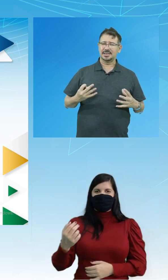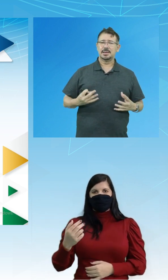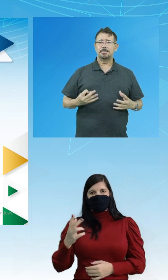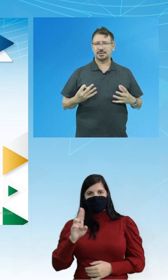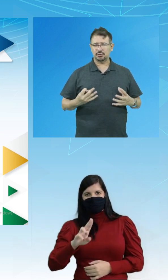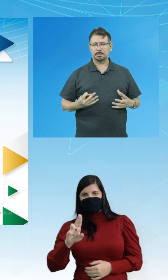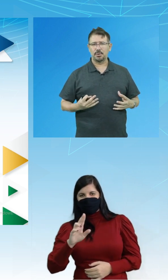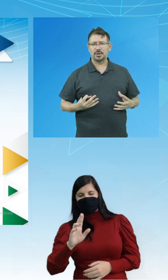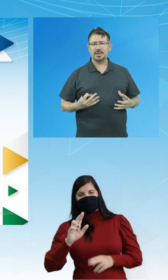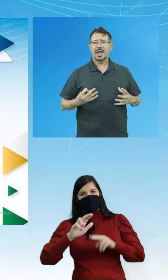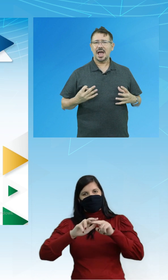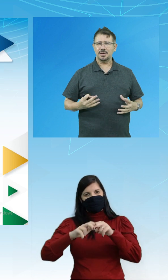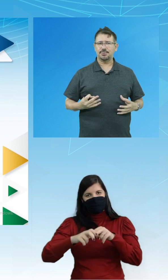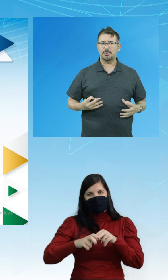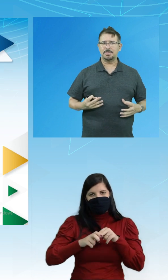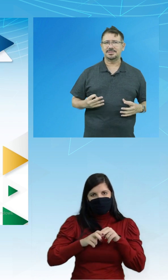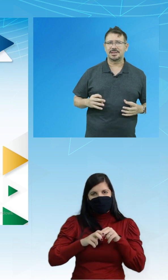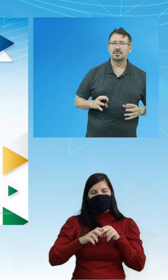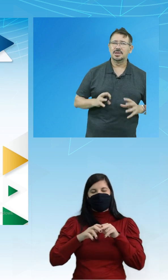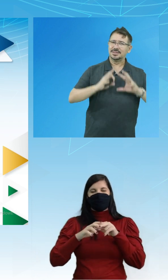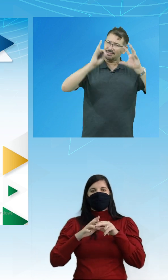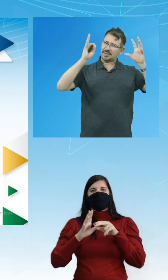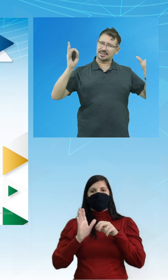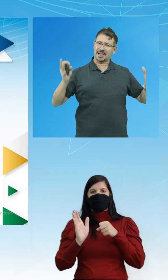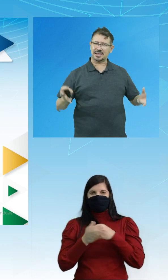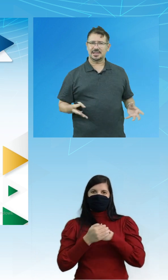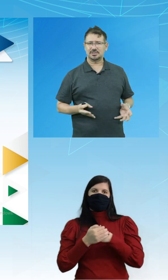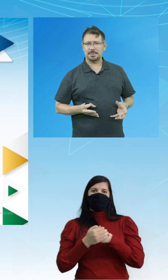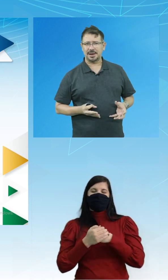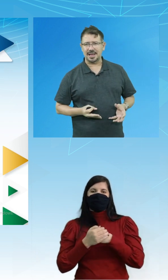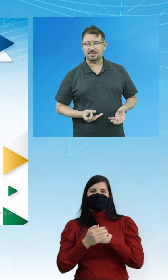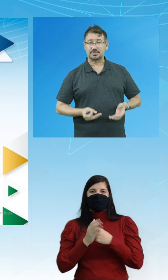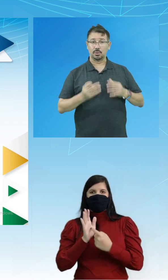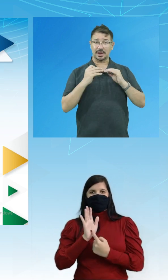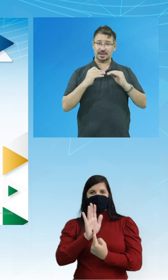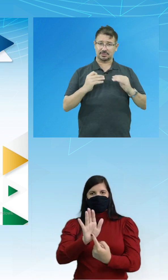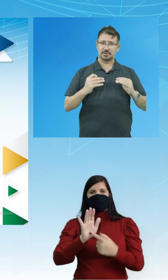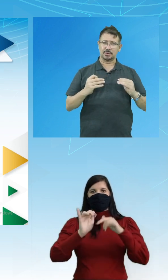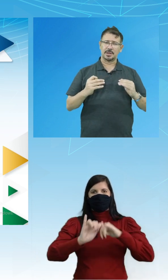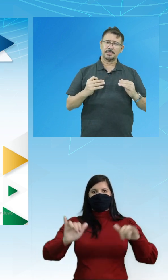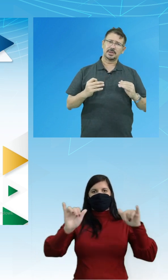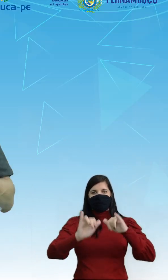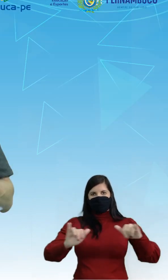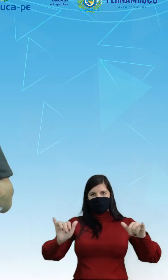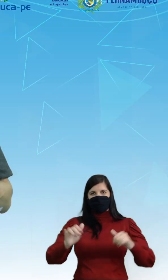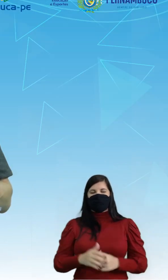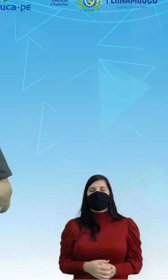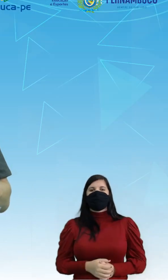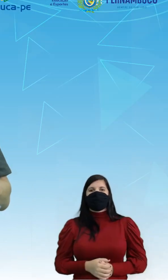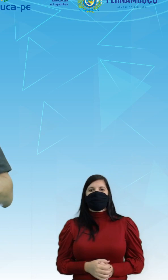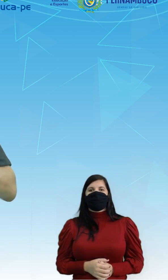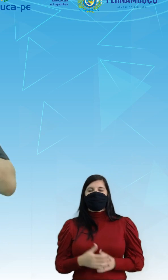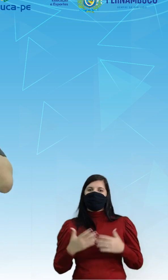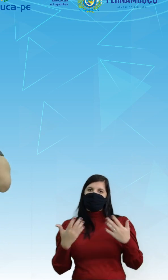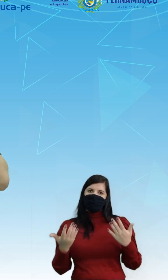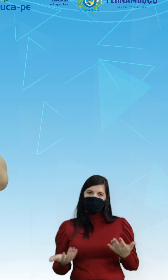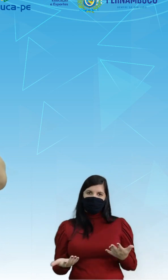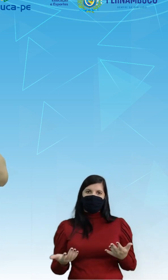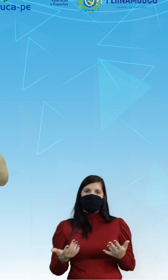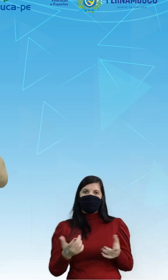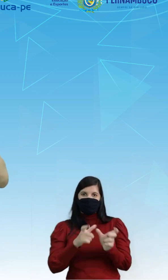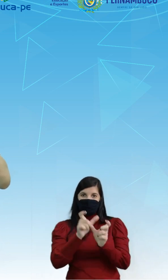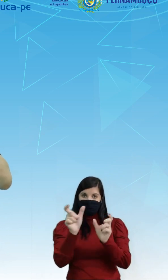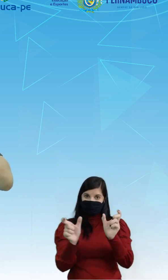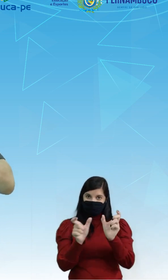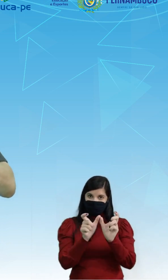de pressupõe a informação. Na verdade, as palavras, o léxico que nós chamamos, ele explícito,